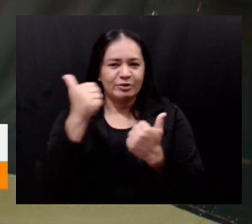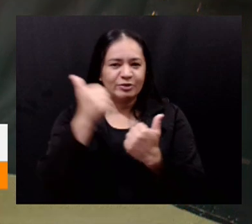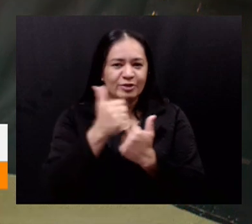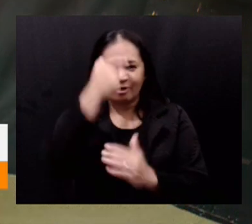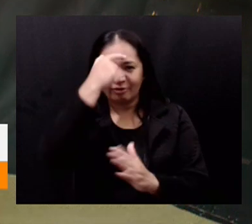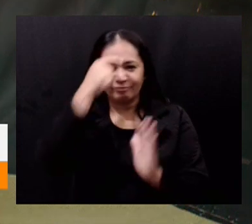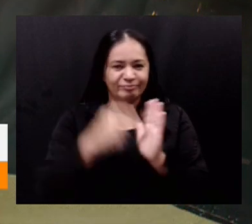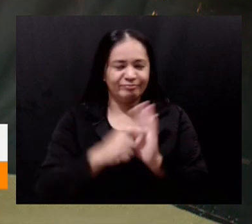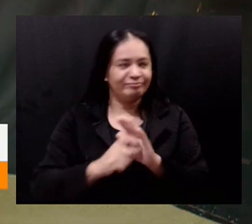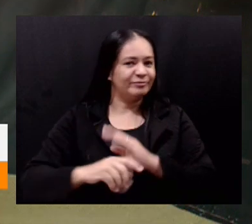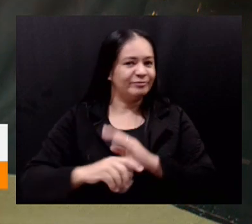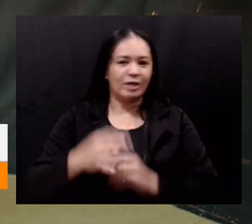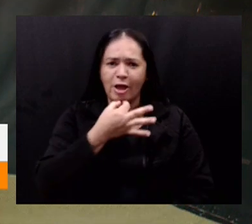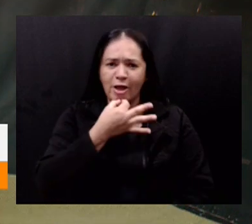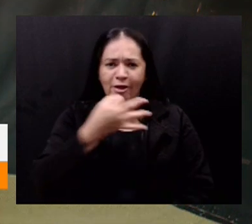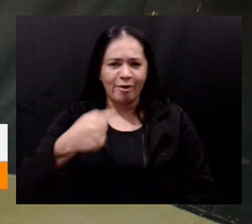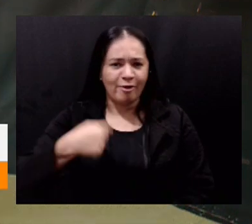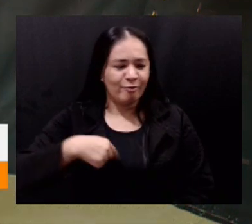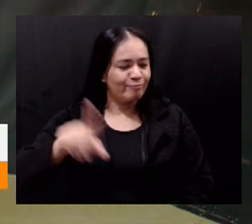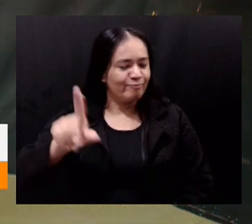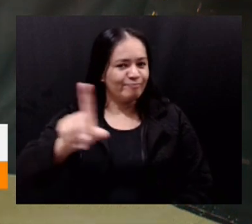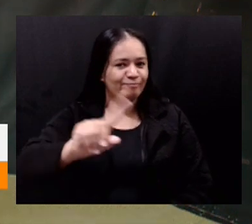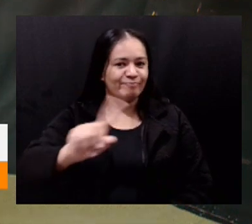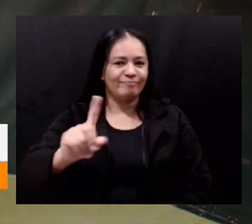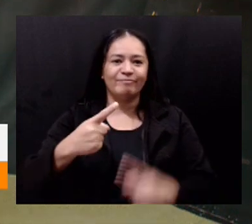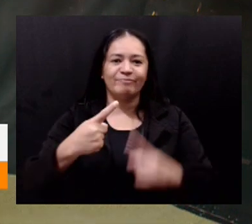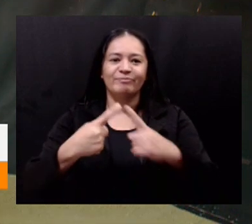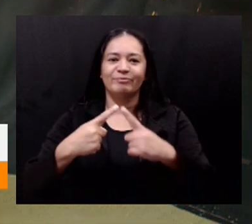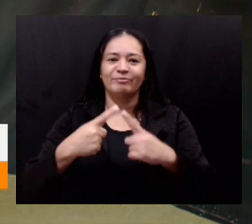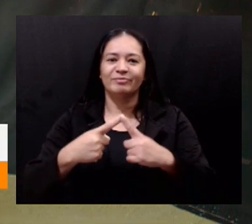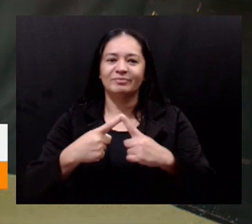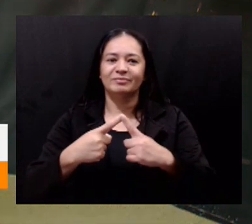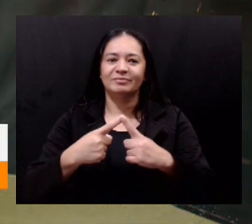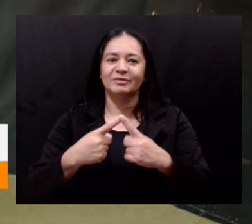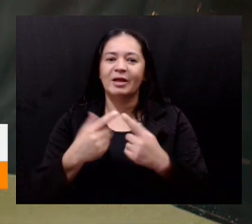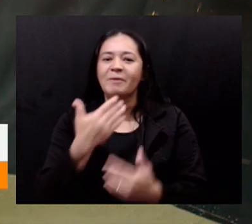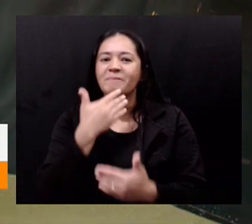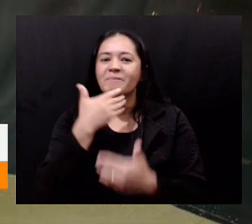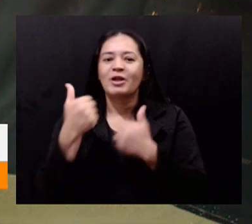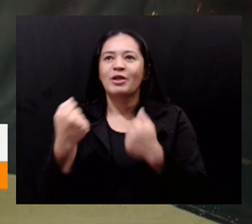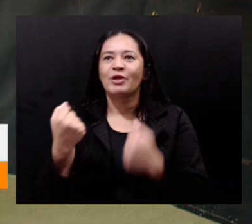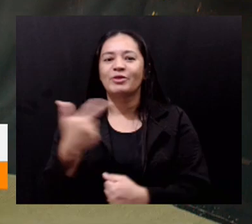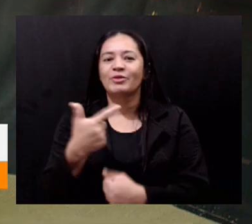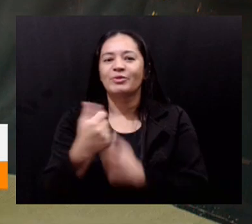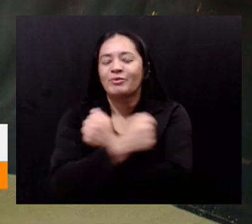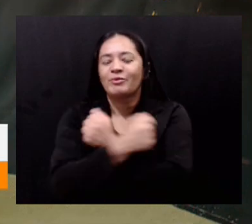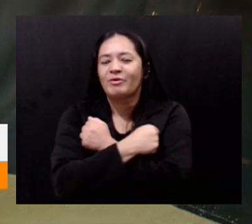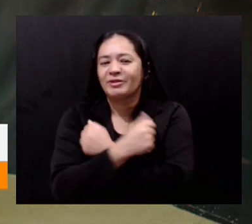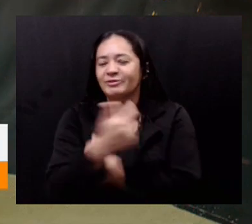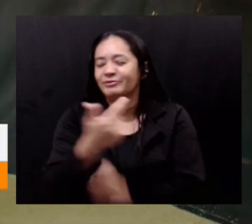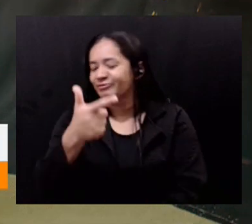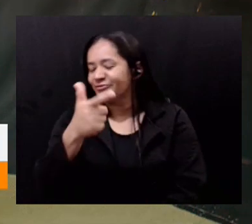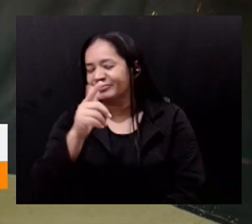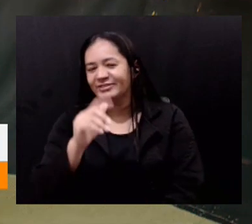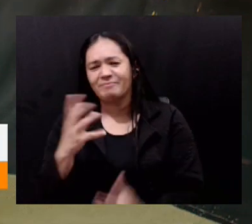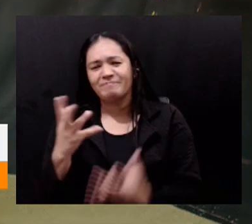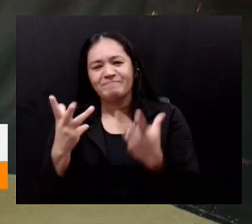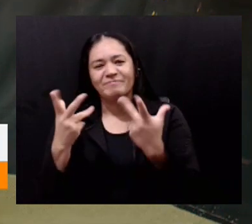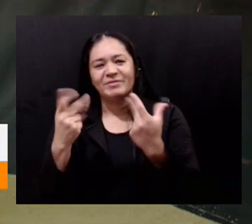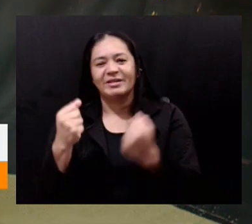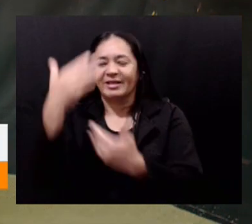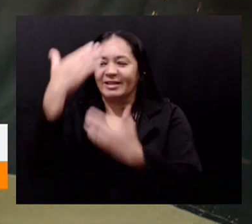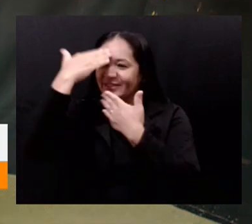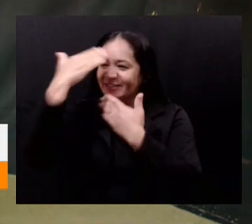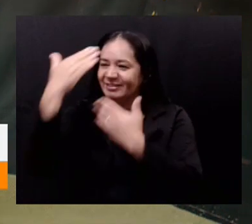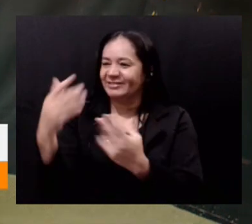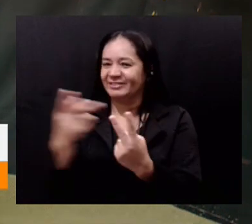que não, porque nada melhor que um abraço de um amigo, né? Isso é maravilhoso. Eu quero agradecer a participação de vocês